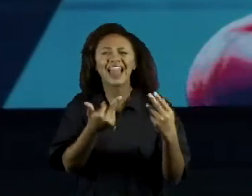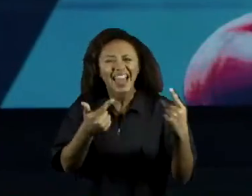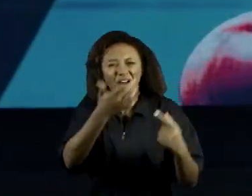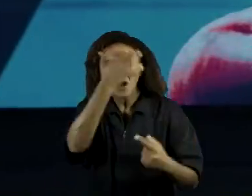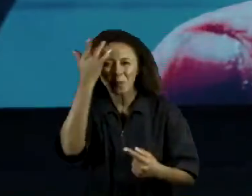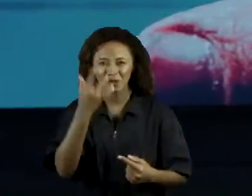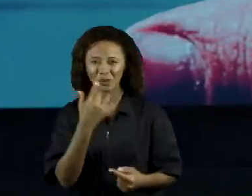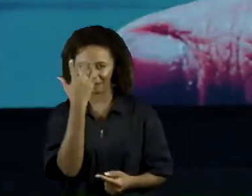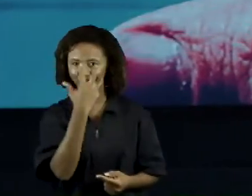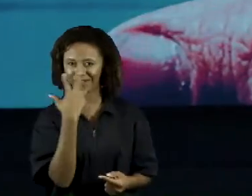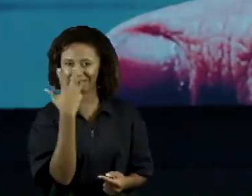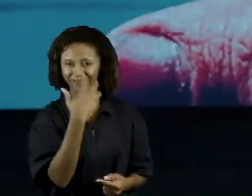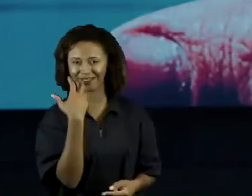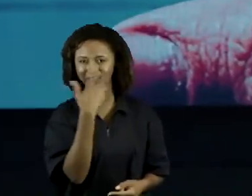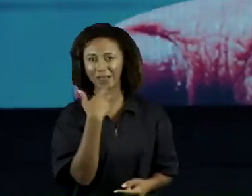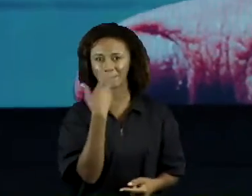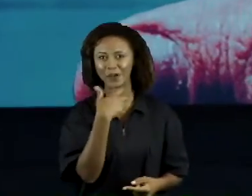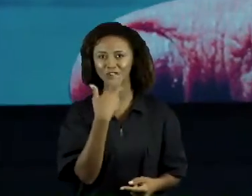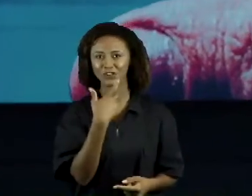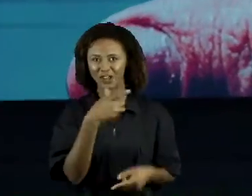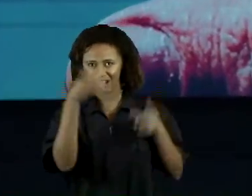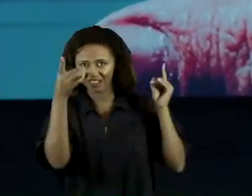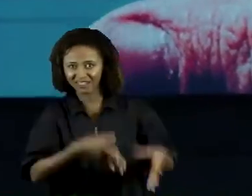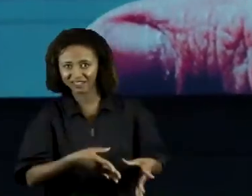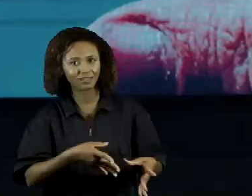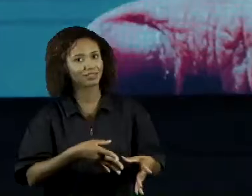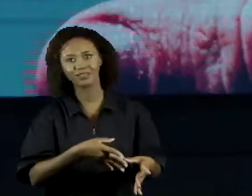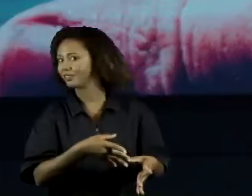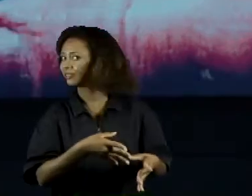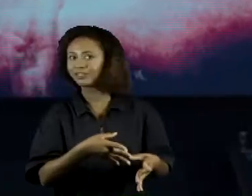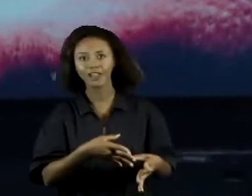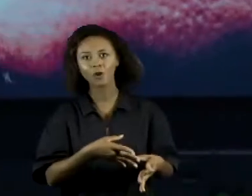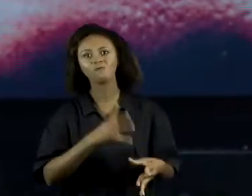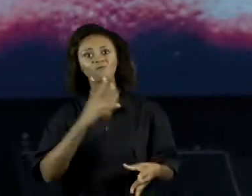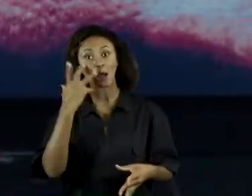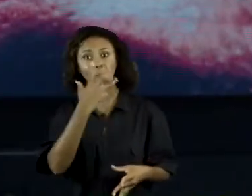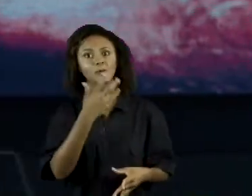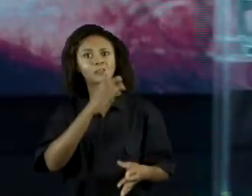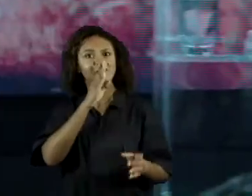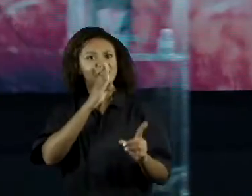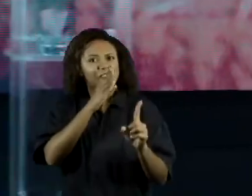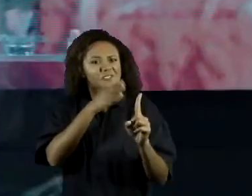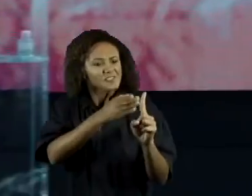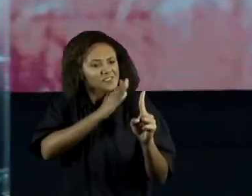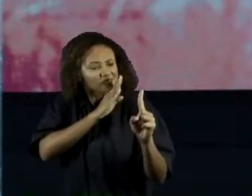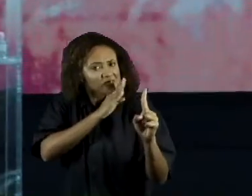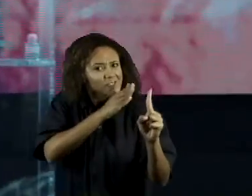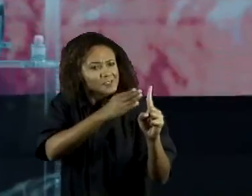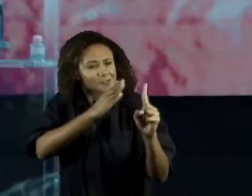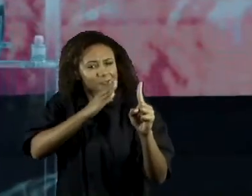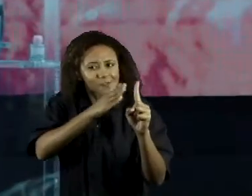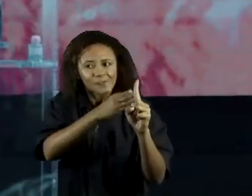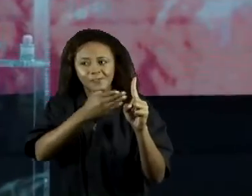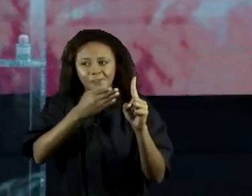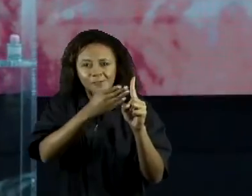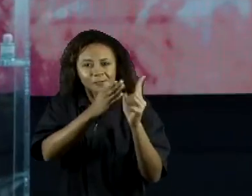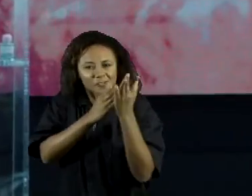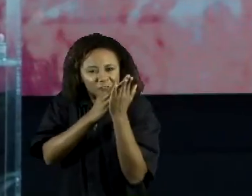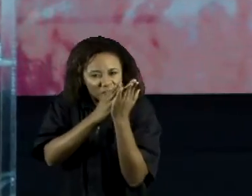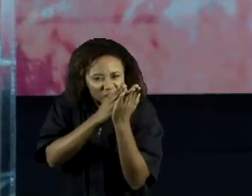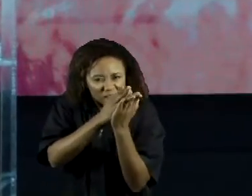aquilo que ele deseja, o que ele ama fazer. E aquilo vai gerar a excelência. E a excelência gera